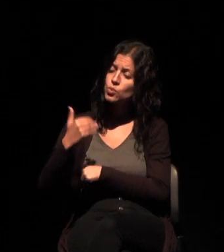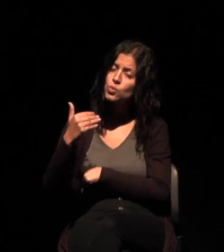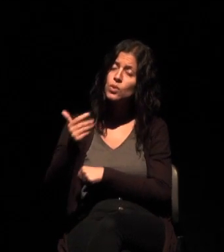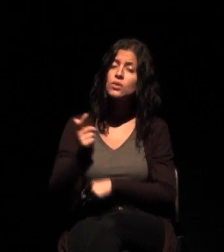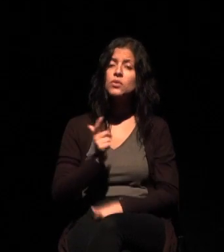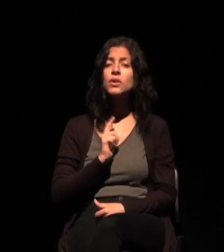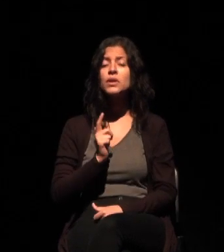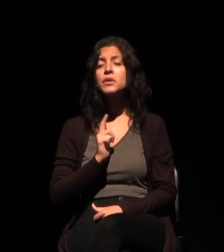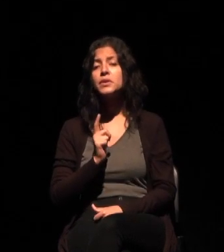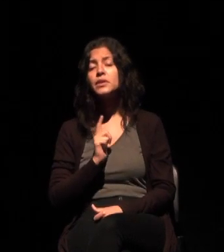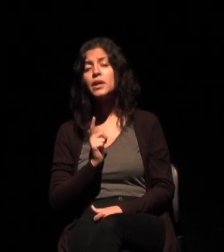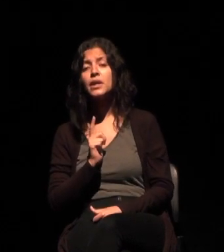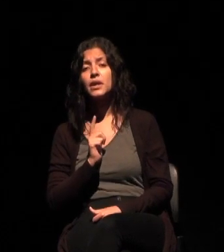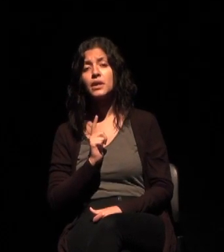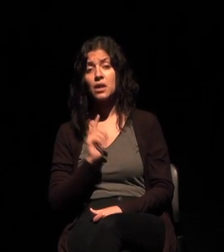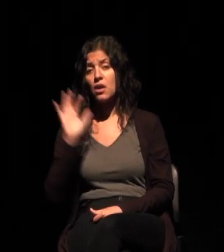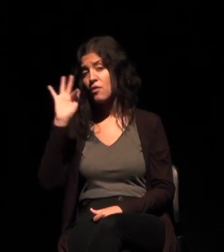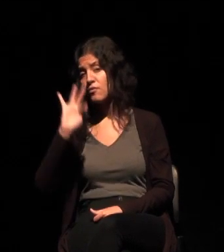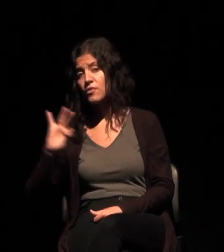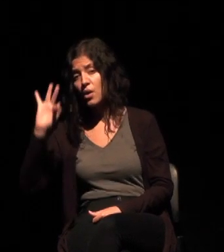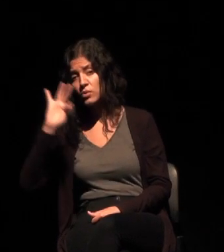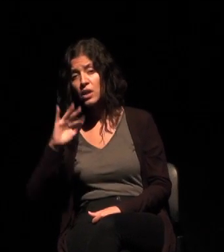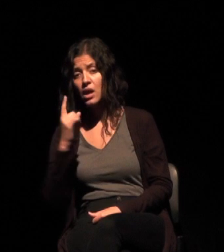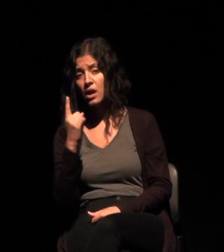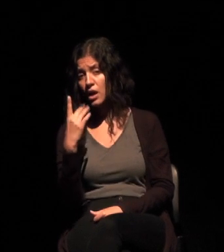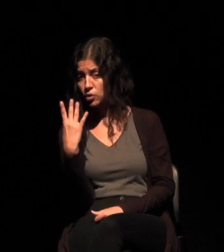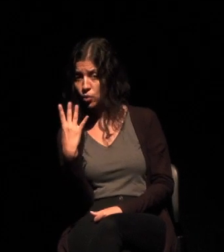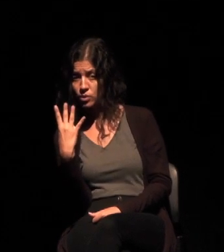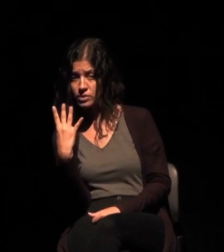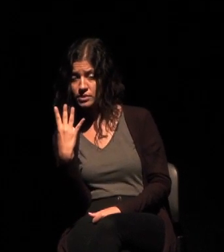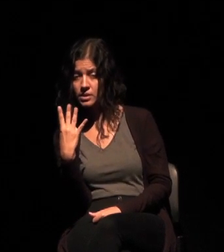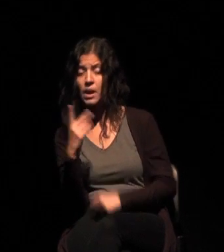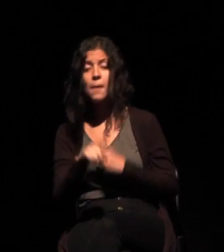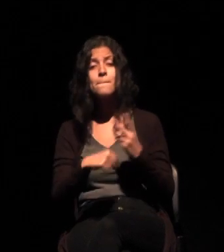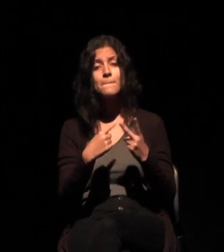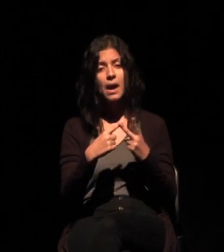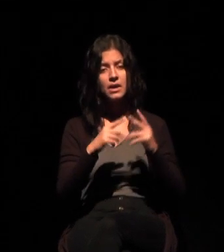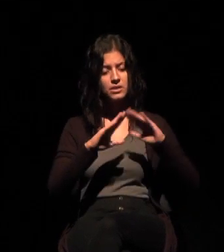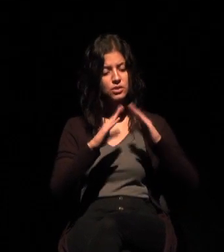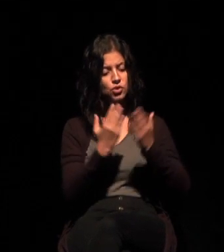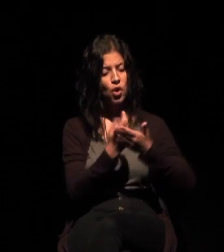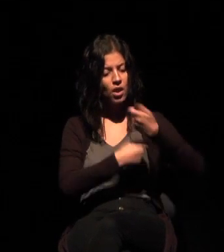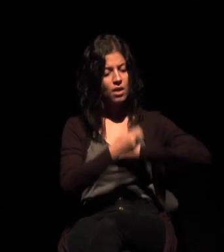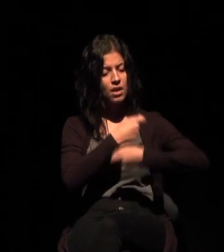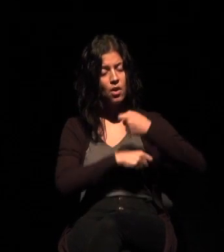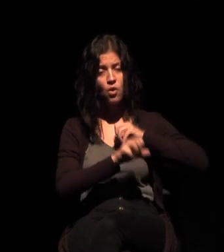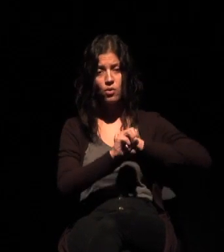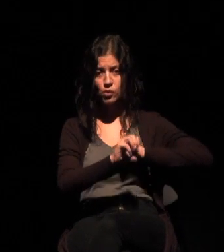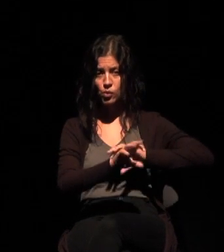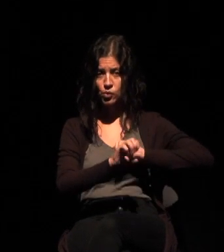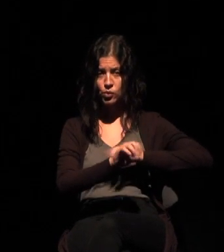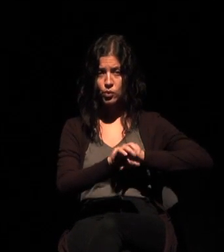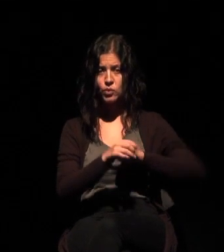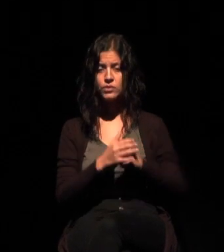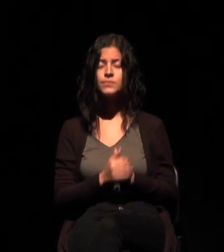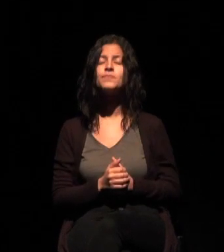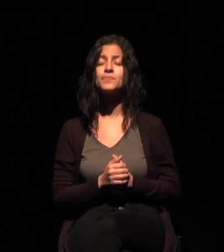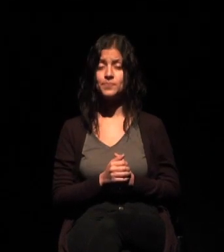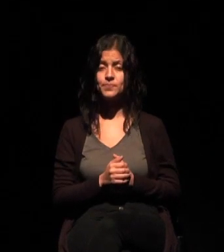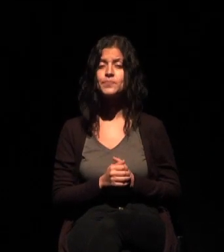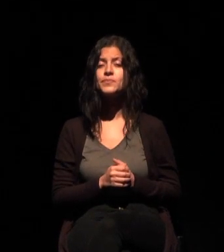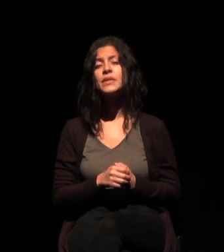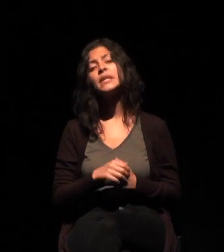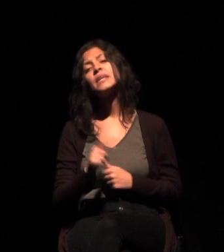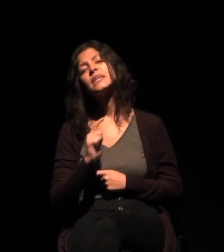14 faculdades em uma escola de negócios é em itanhaém é uma